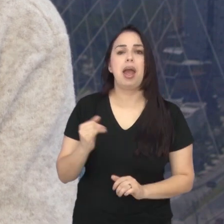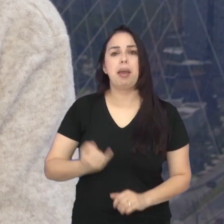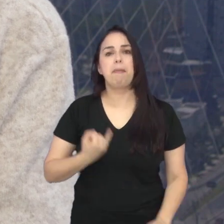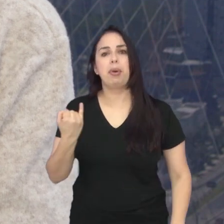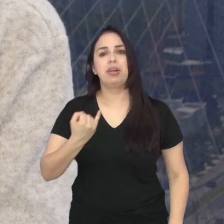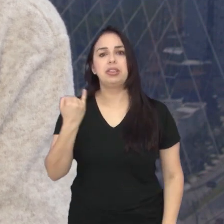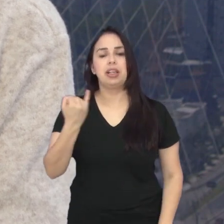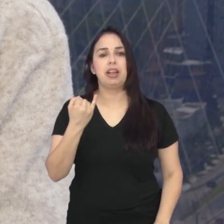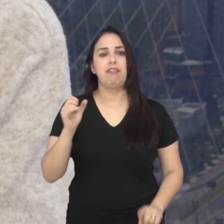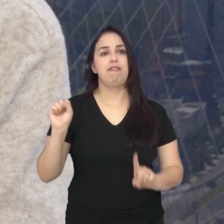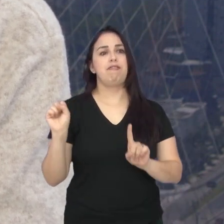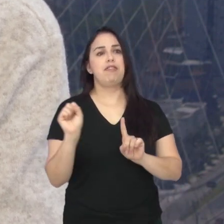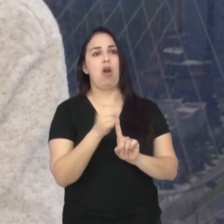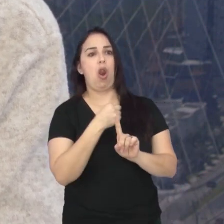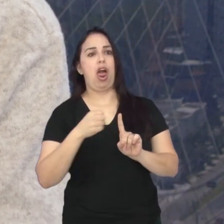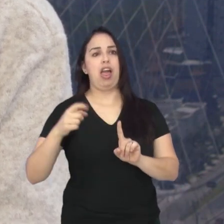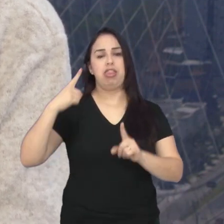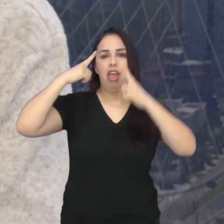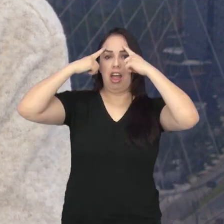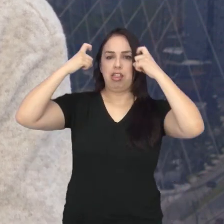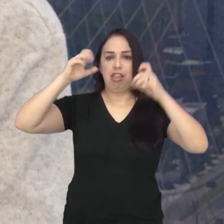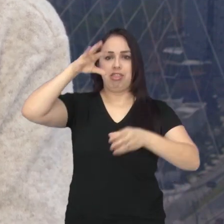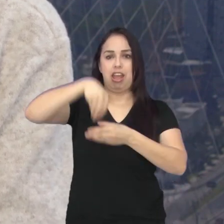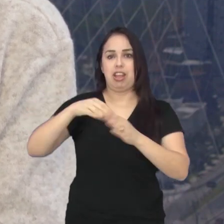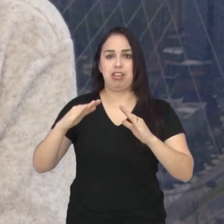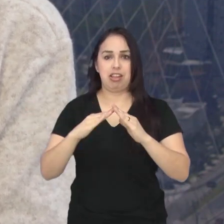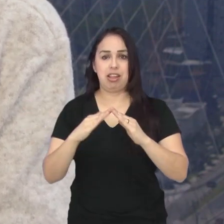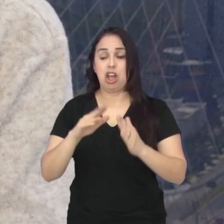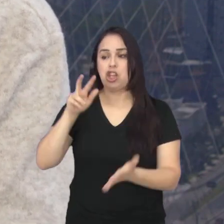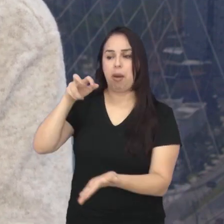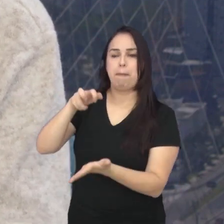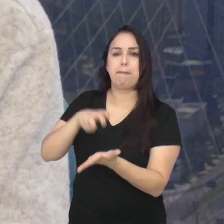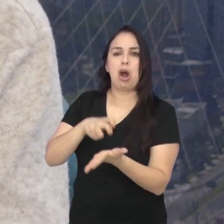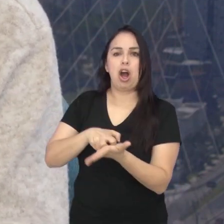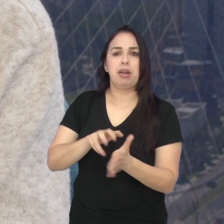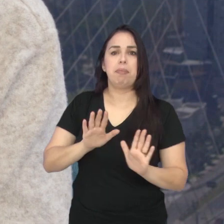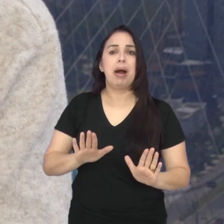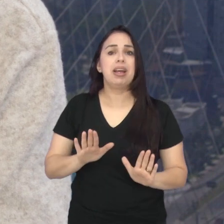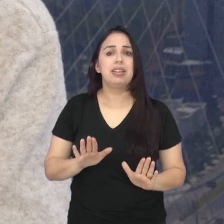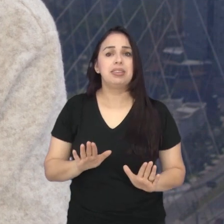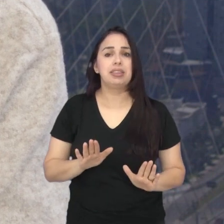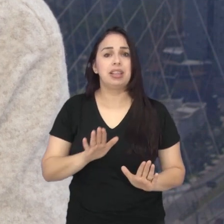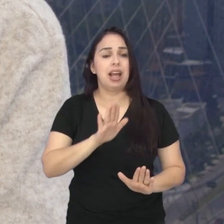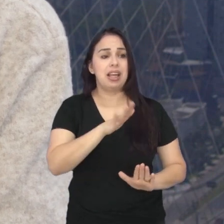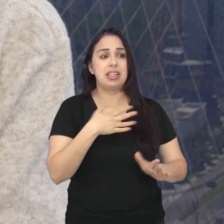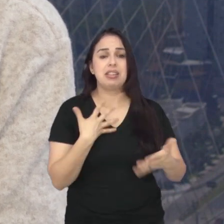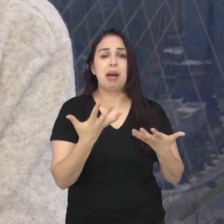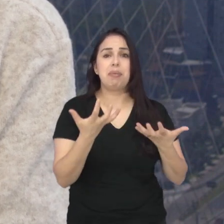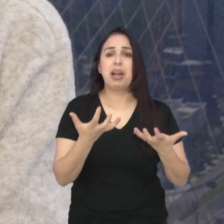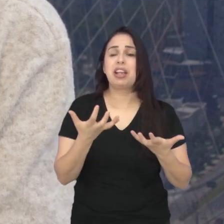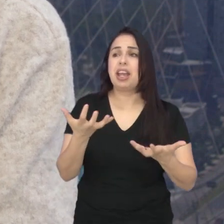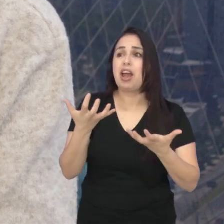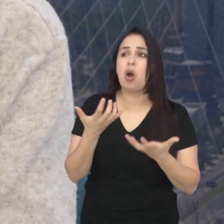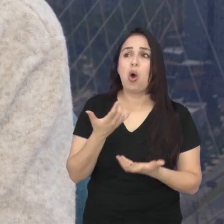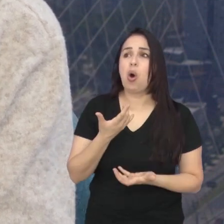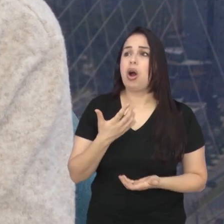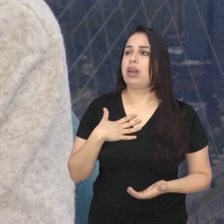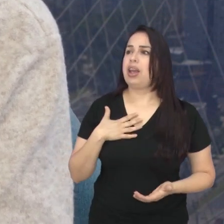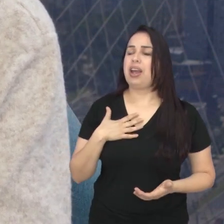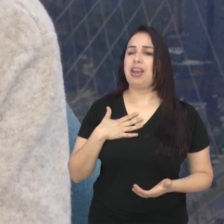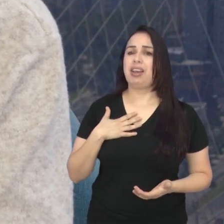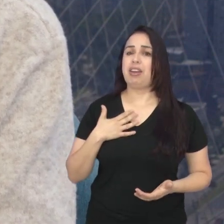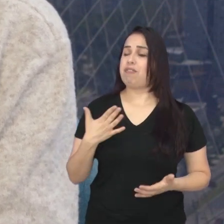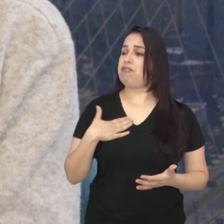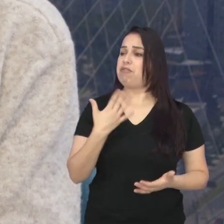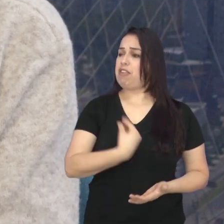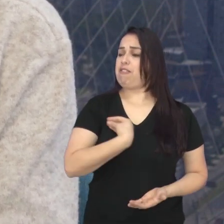quando a gente fala de violência doméstica, só se trata, como eu já falei, de punição. Sim. Mas nem sempre é aquilo que a mulher busca. Às vezes a mulher só quer